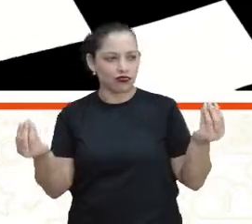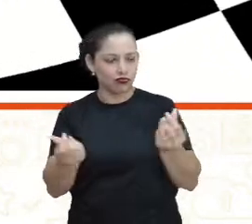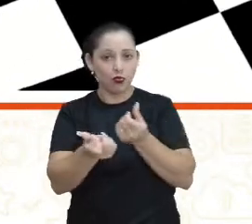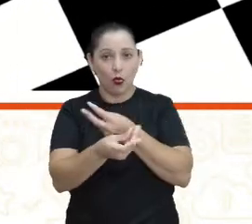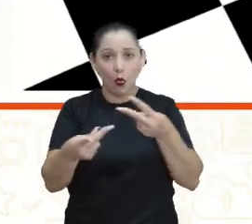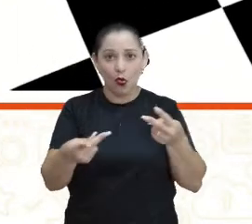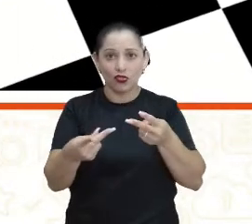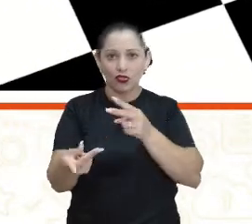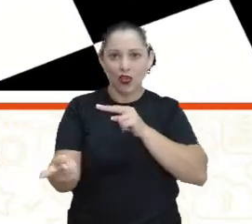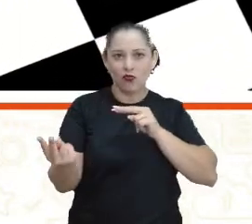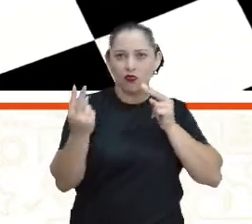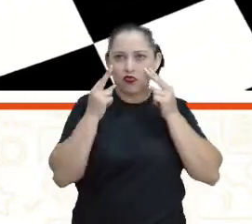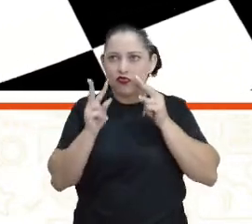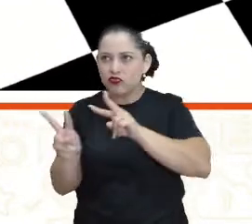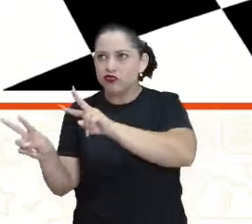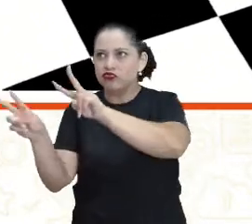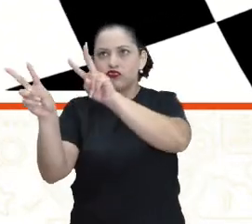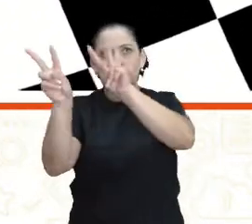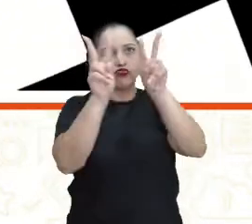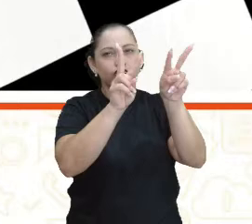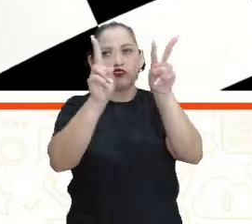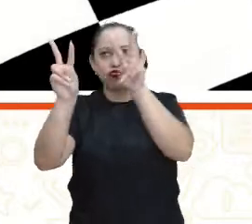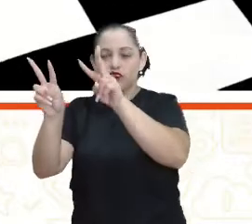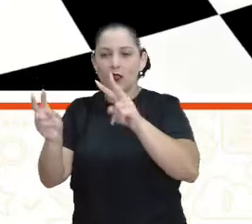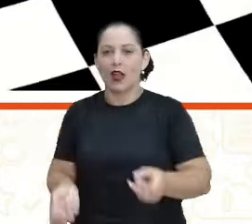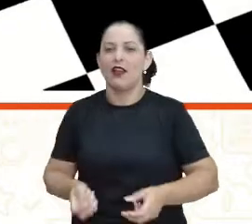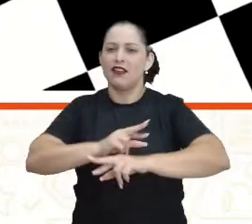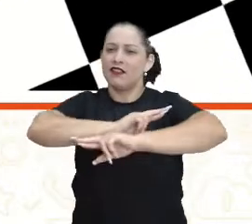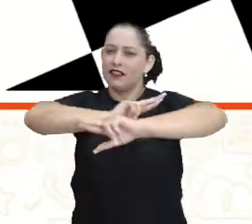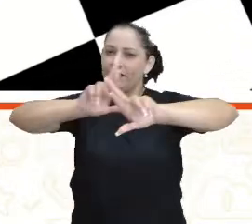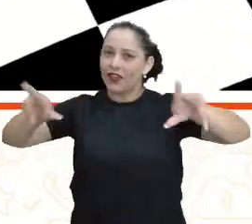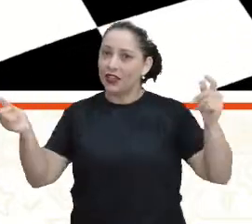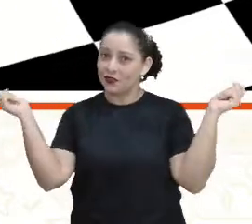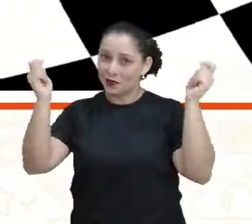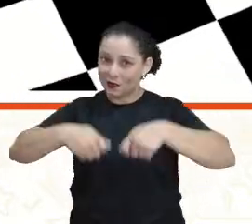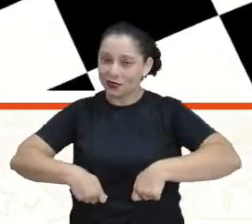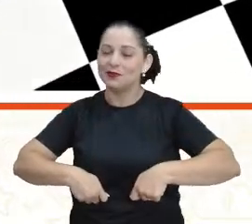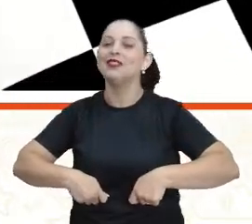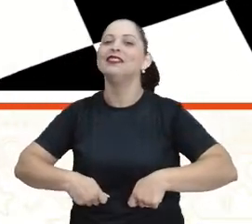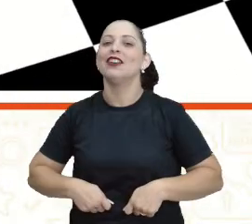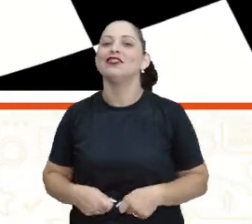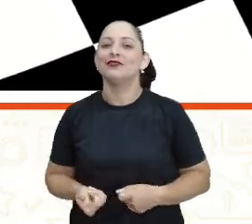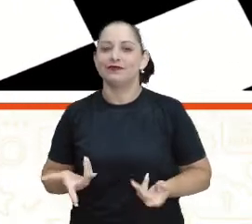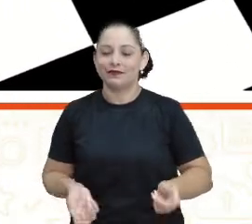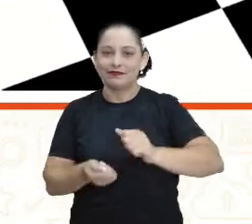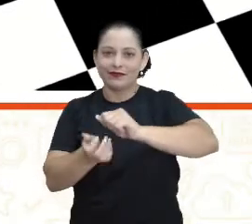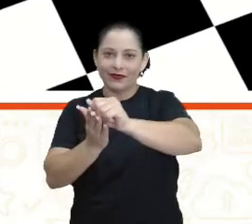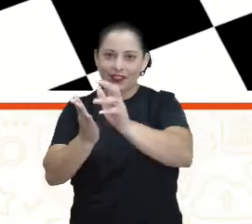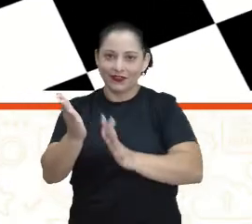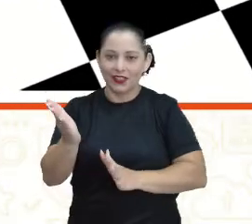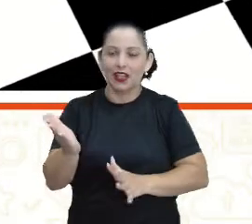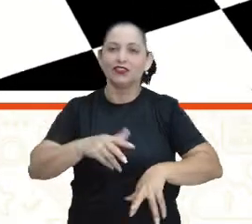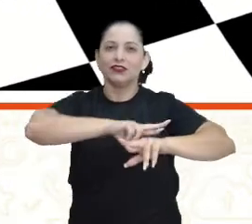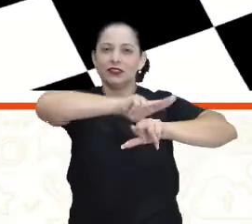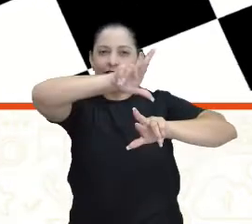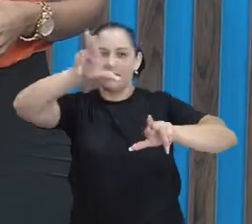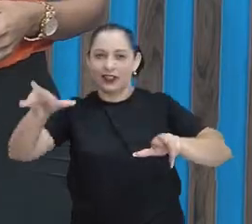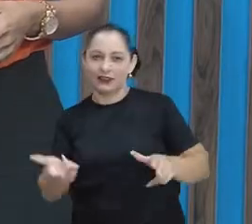gente tem uma gama de possibilidades para trabalhar com as atividades de contraste